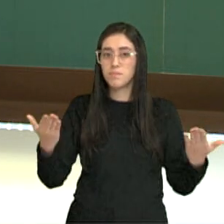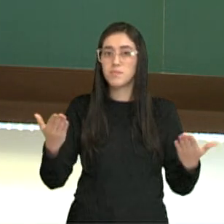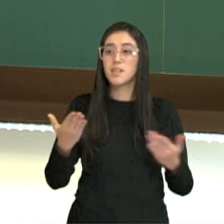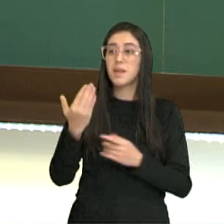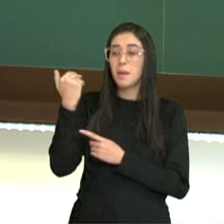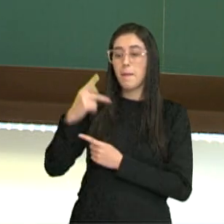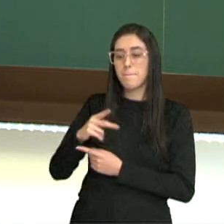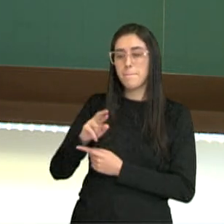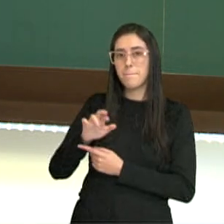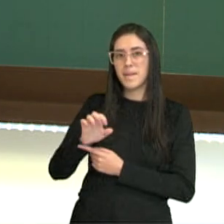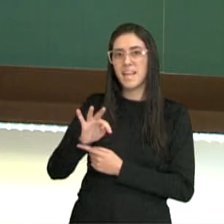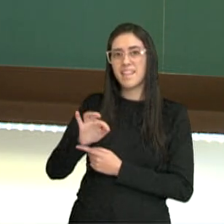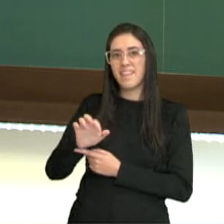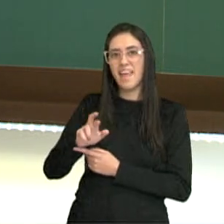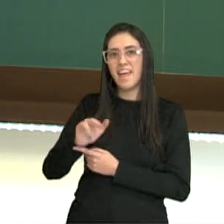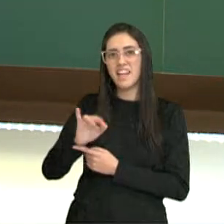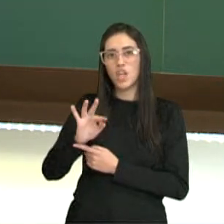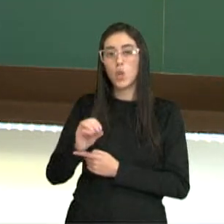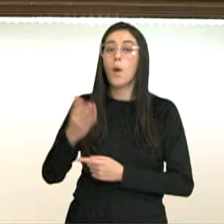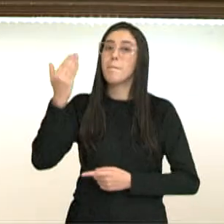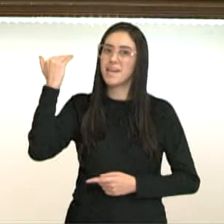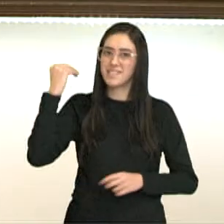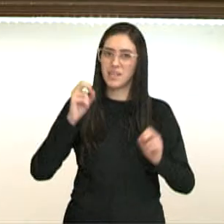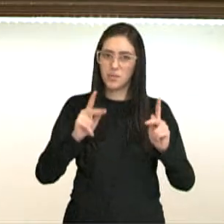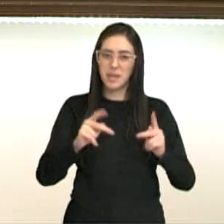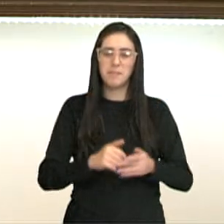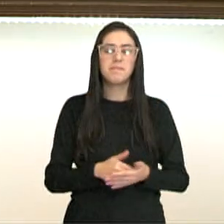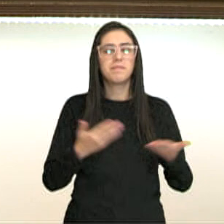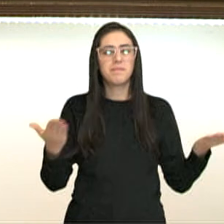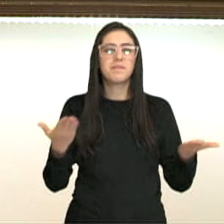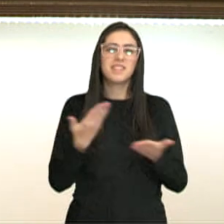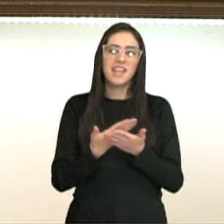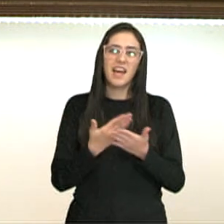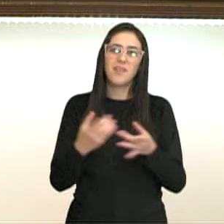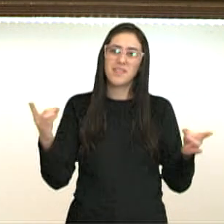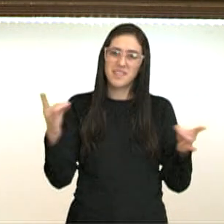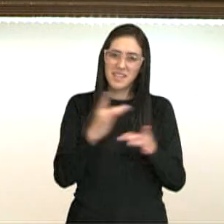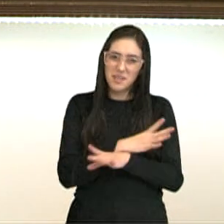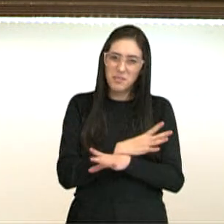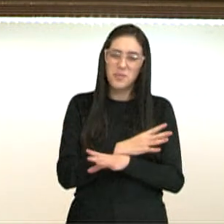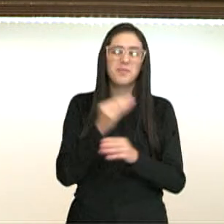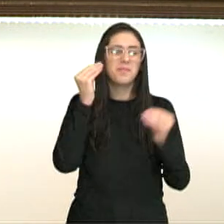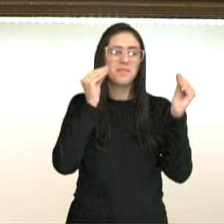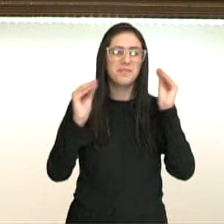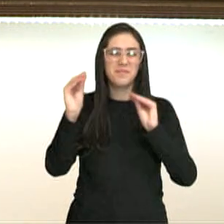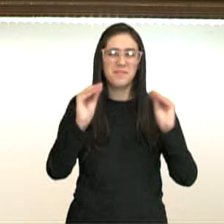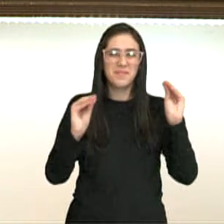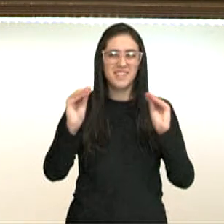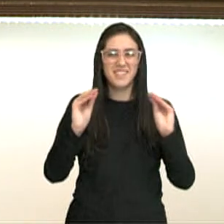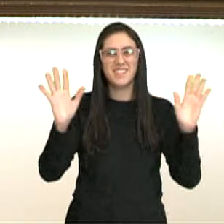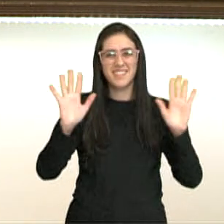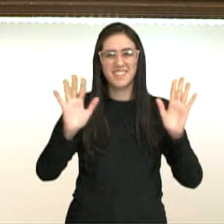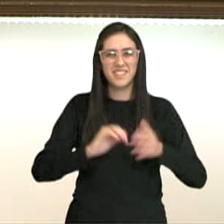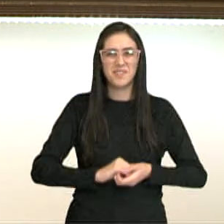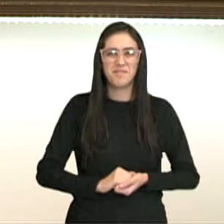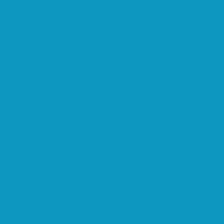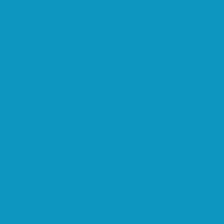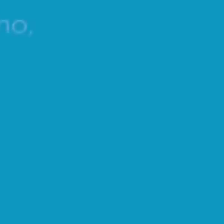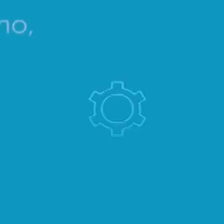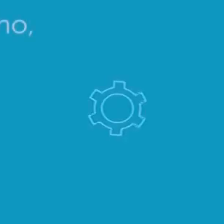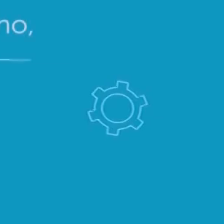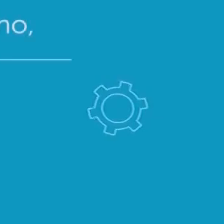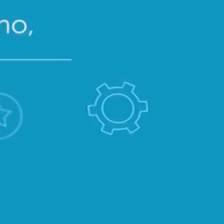é passado, tá bom, pessoal? Bom, pessoal, nossa aula termina por aqui. Um beijo da prof. Até a próxima.